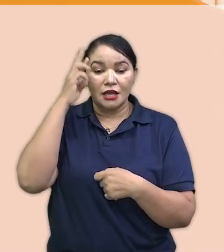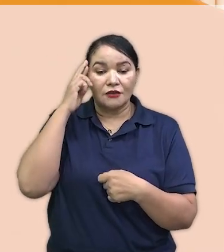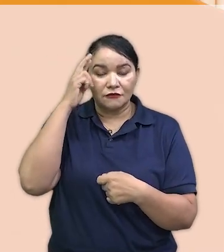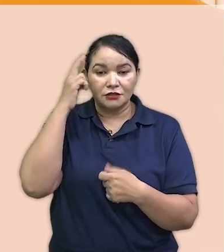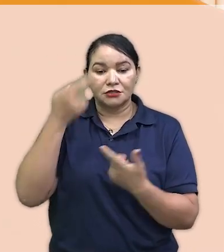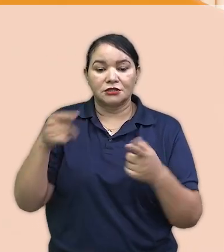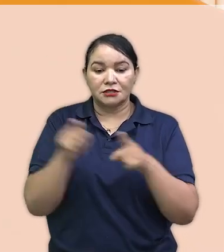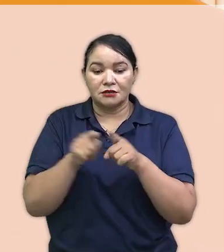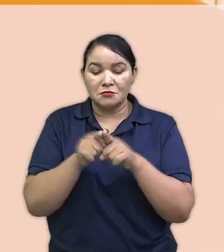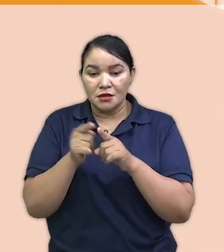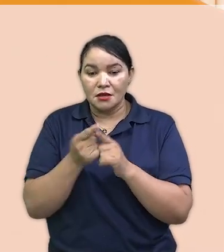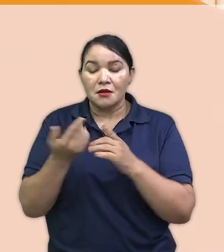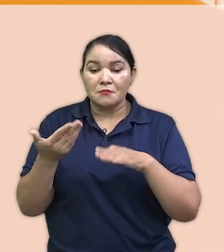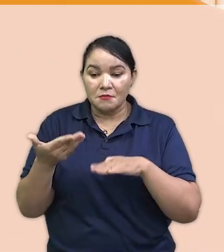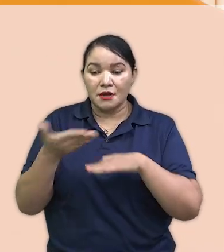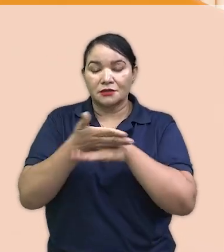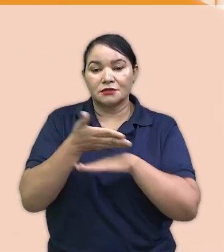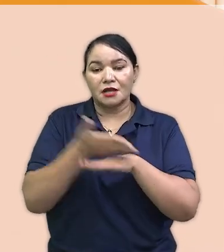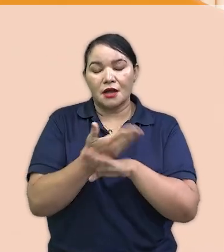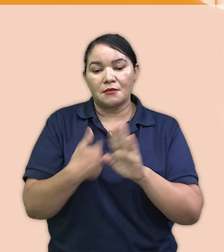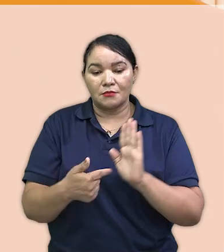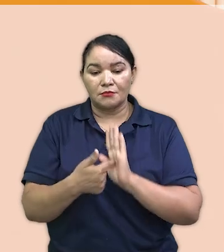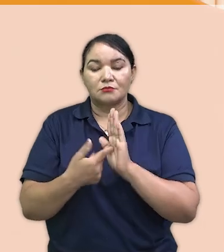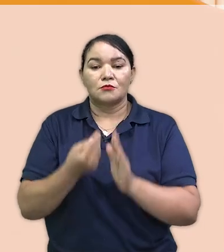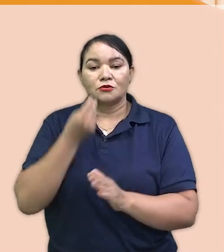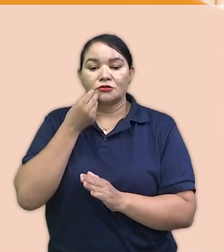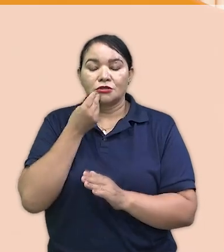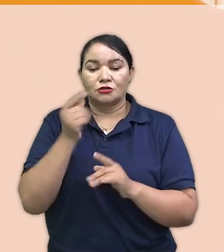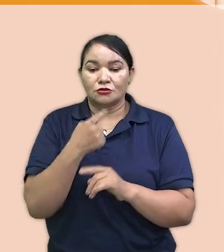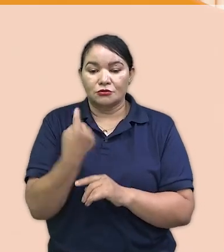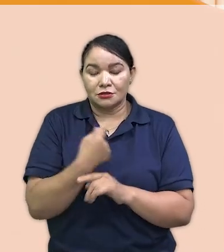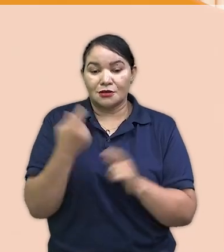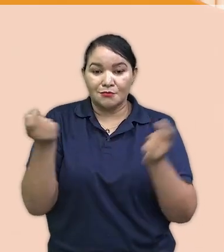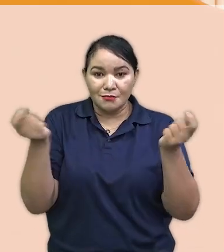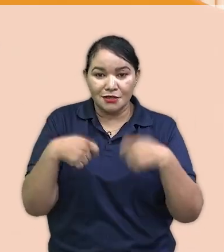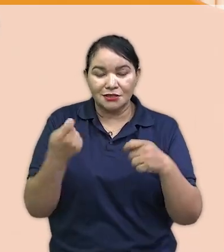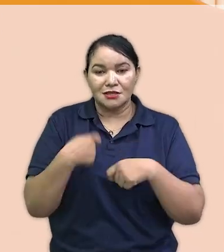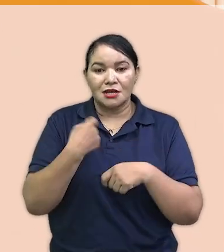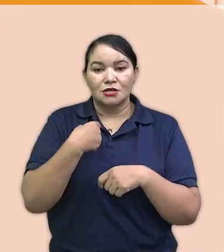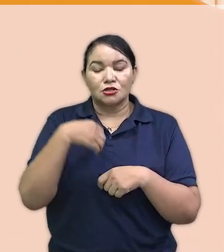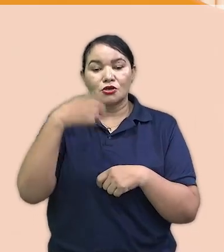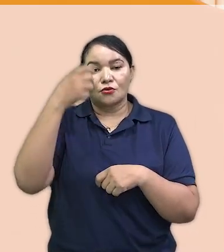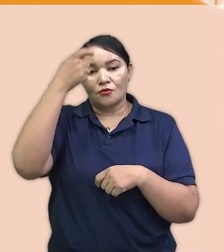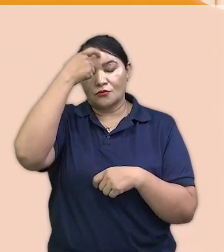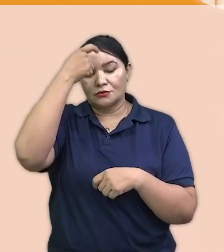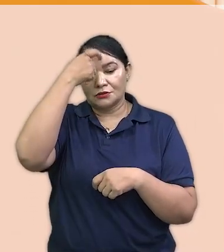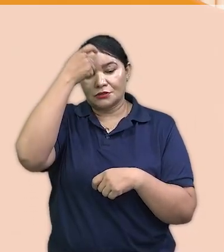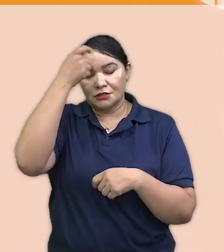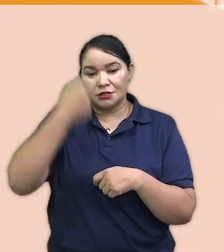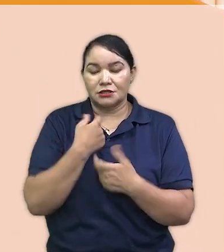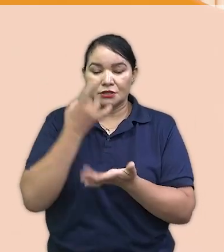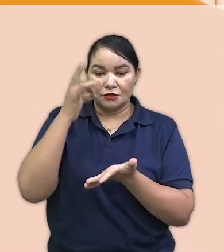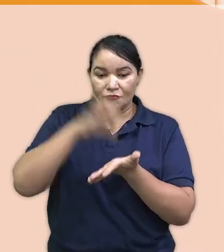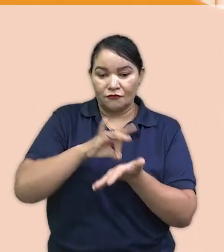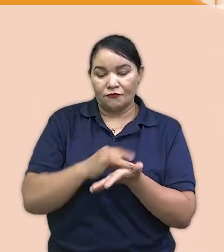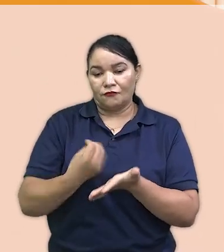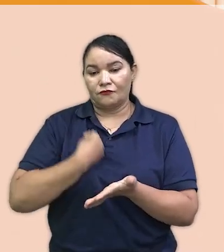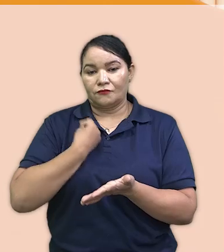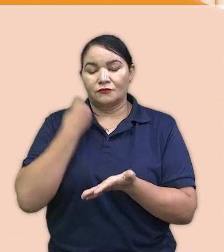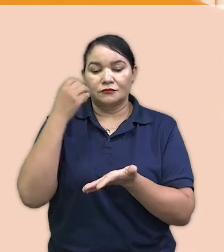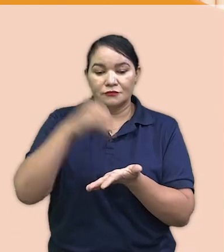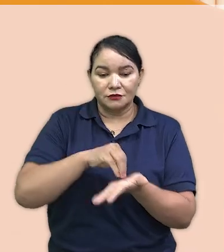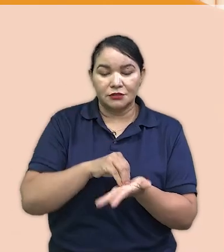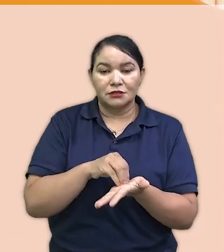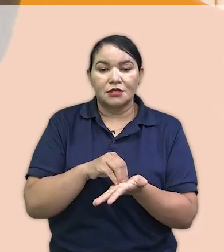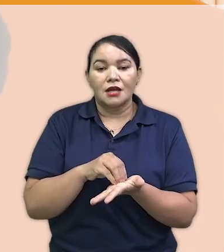se engajar e mostrar a nossa capacidade de tomar consciência dessas realidades todas